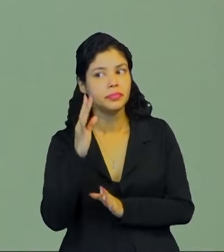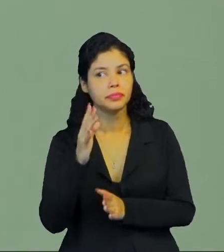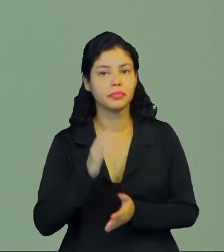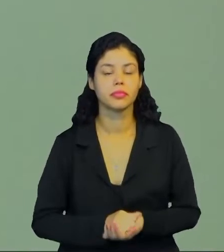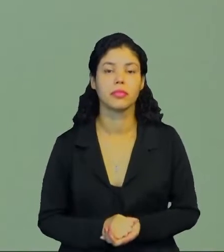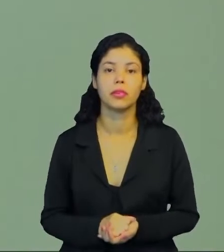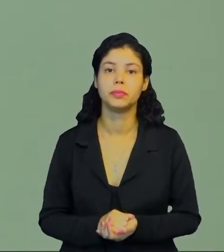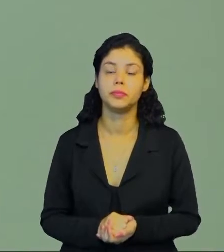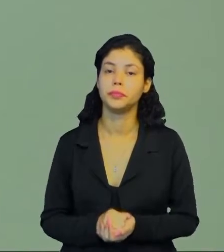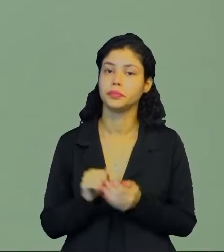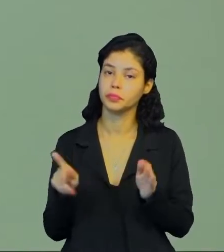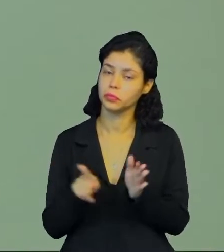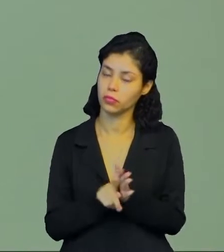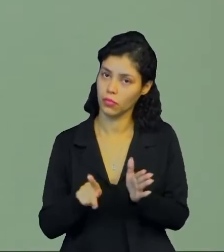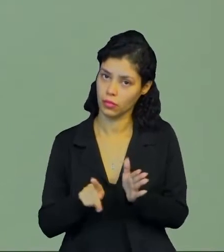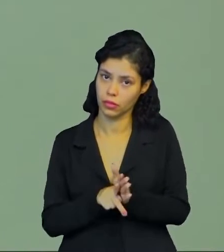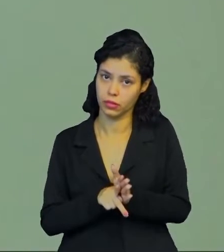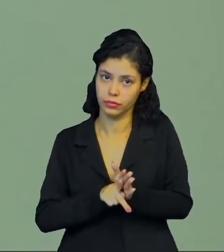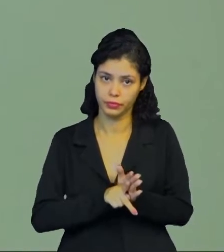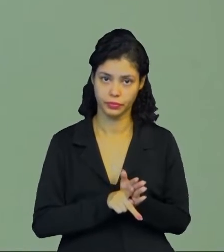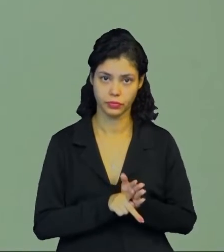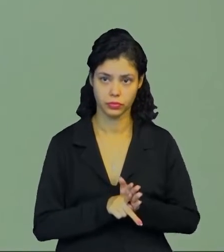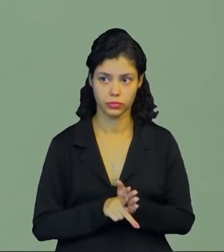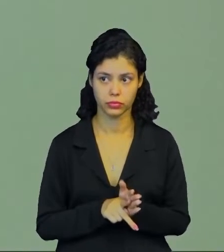pela oposição